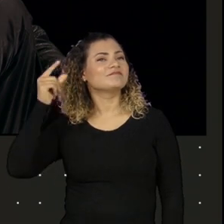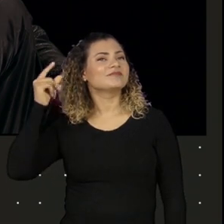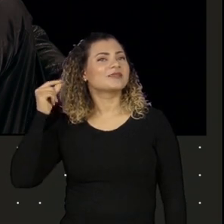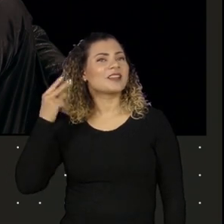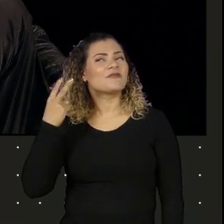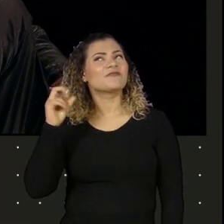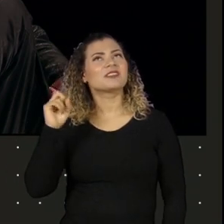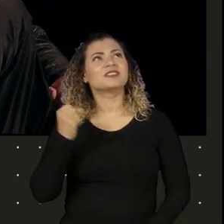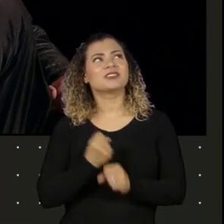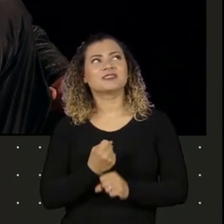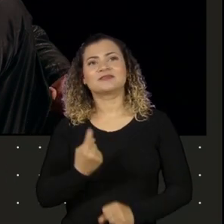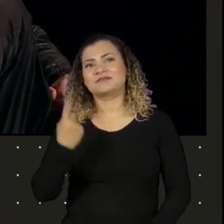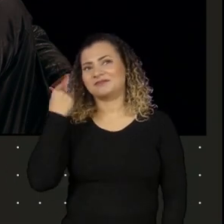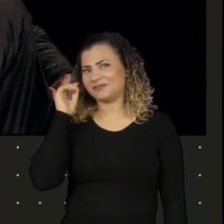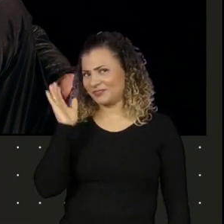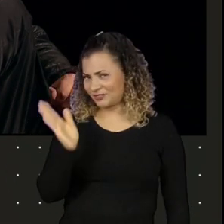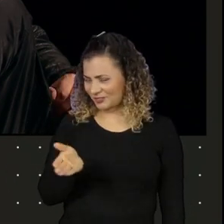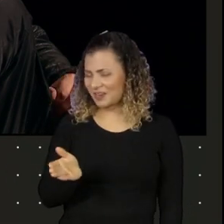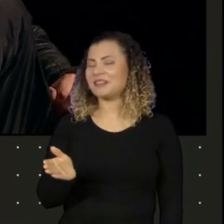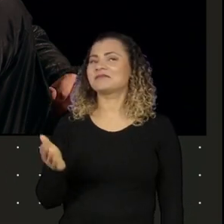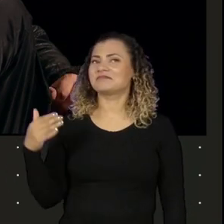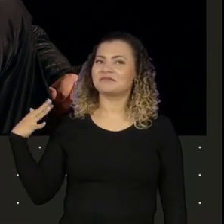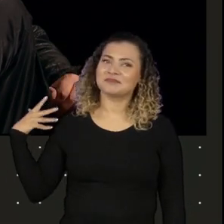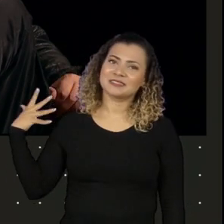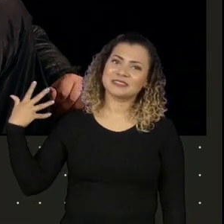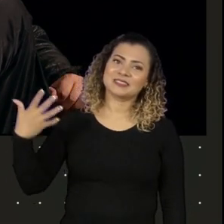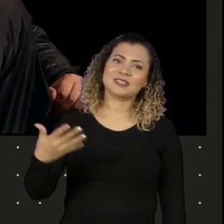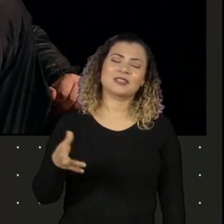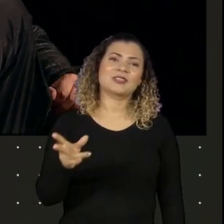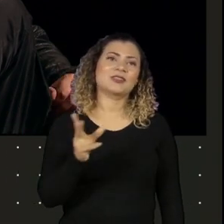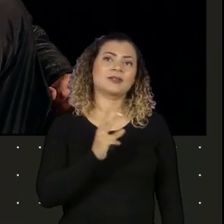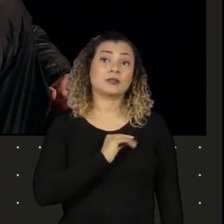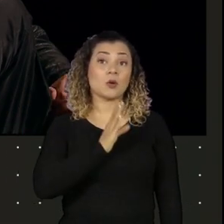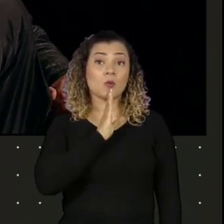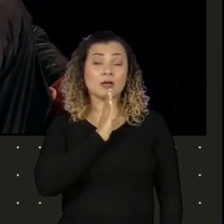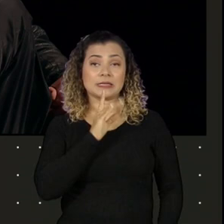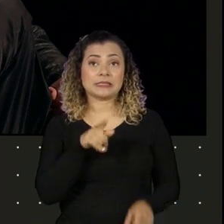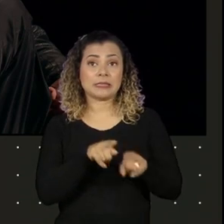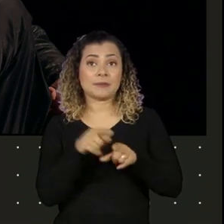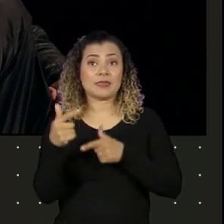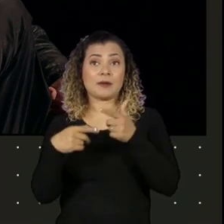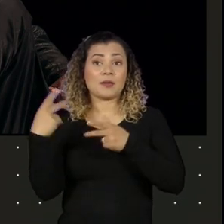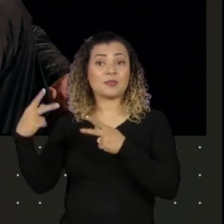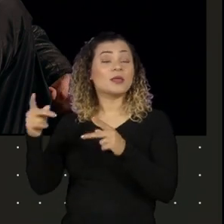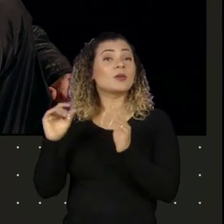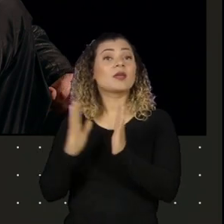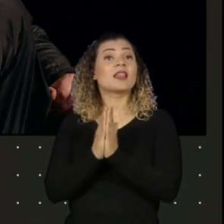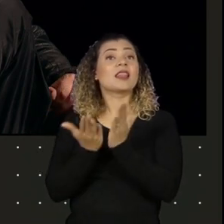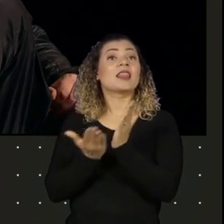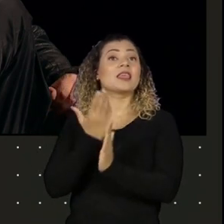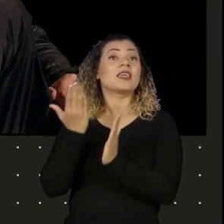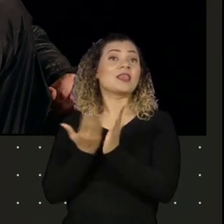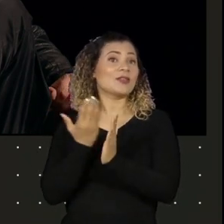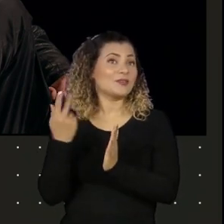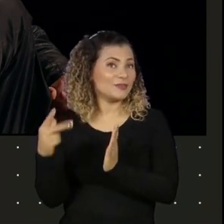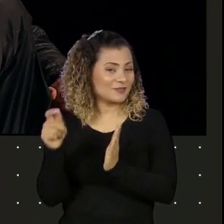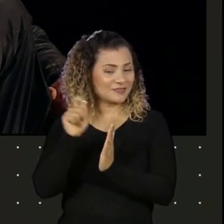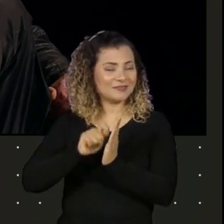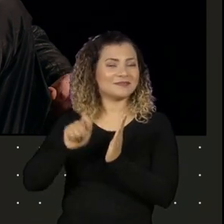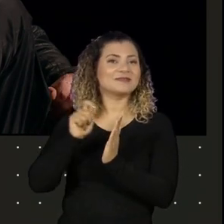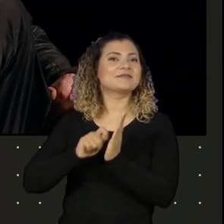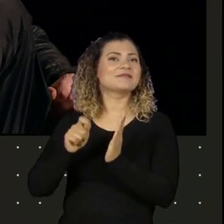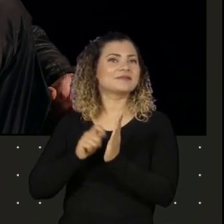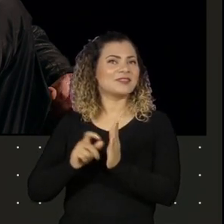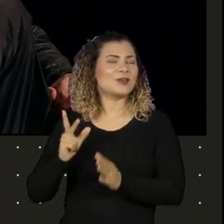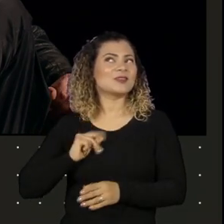uns 20 anos já, por aí. Conheci primeiro o trabalho dele, os livros, pelo Paulão das Velhas Virgens. Acho